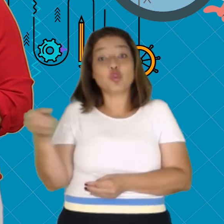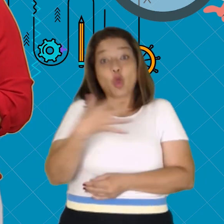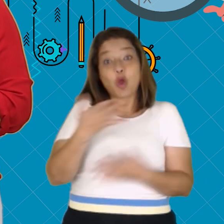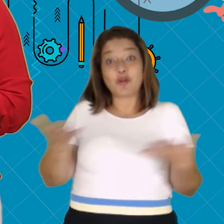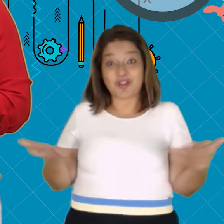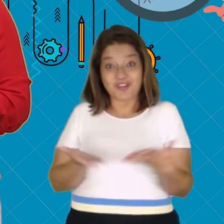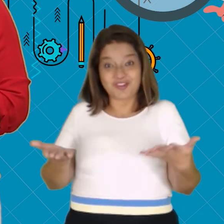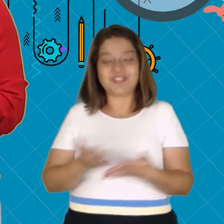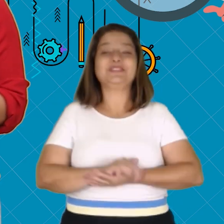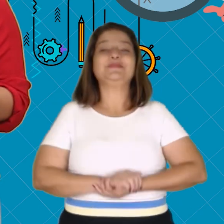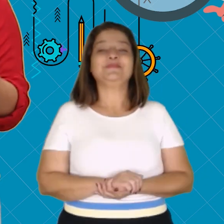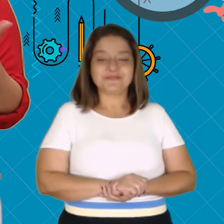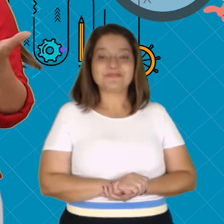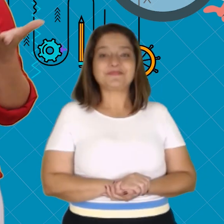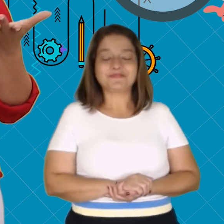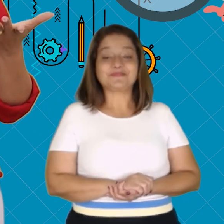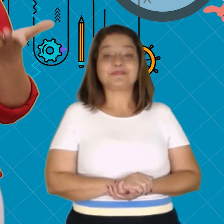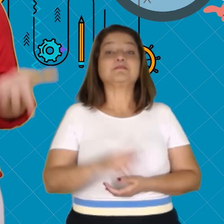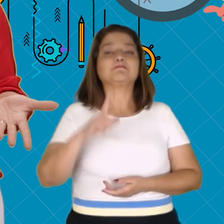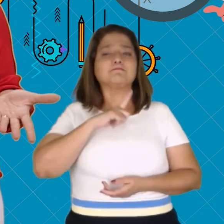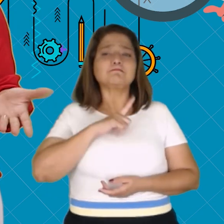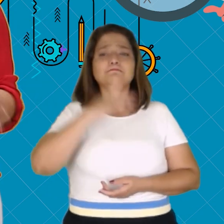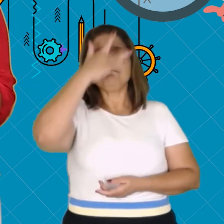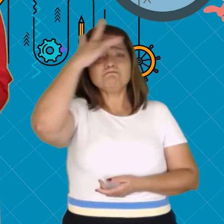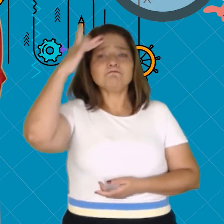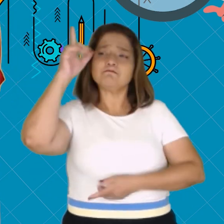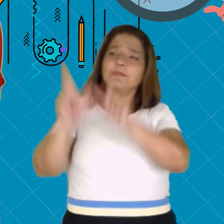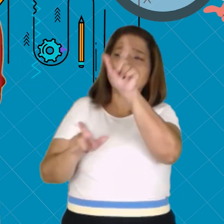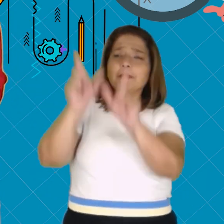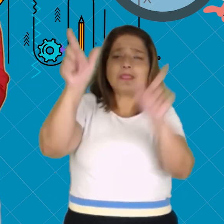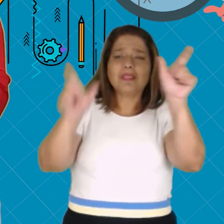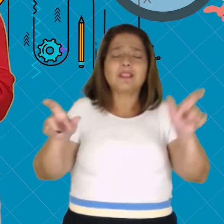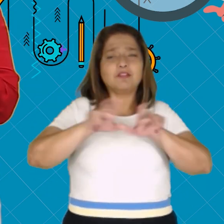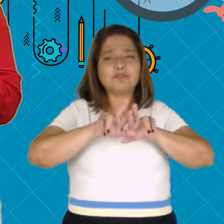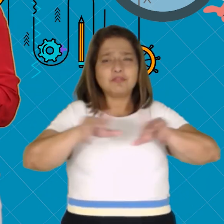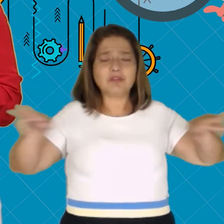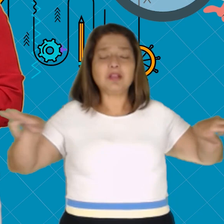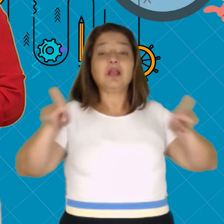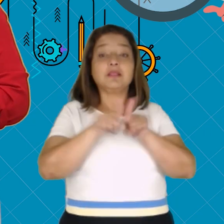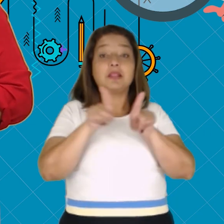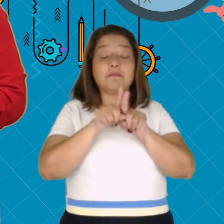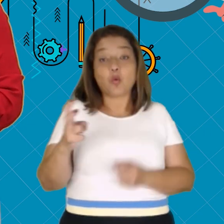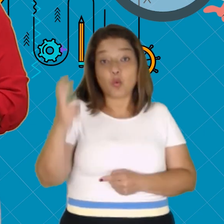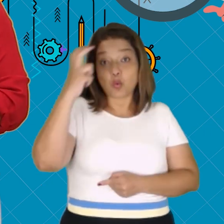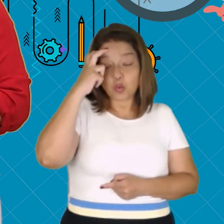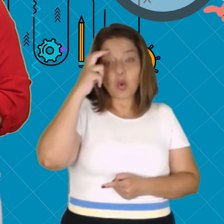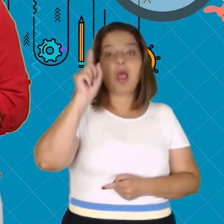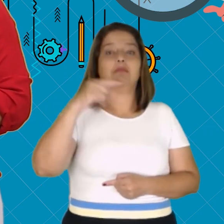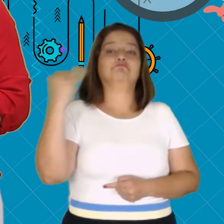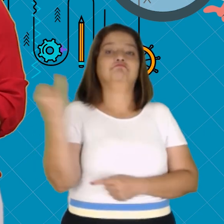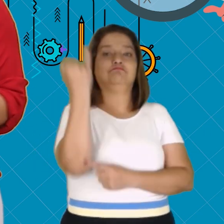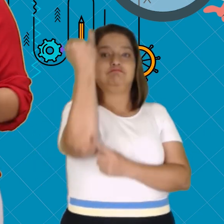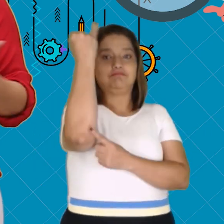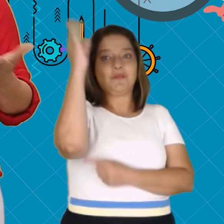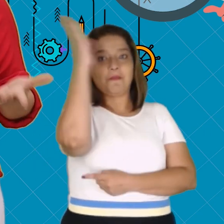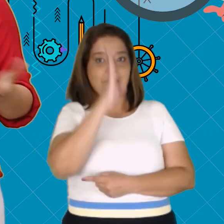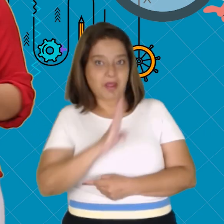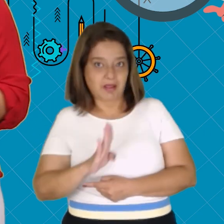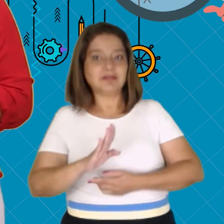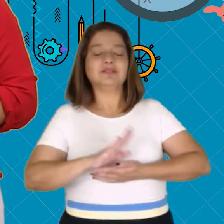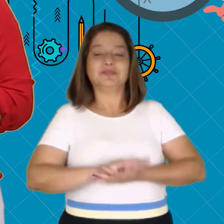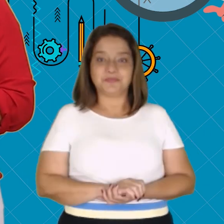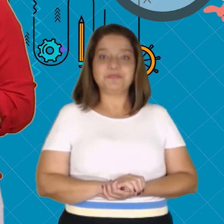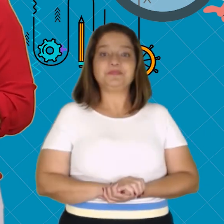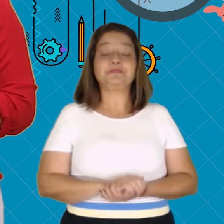mais recentes. A miscigenação e a diversidade cultural são pilares essenciais da